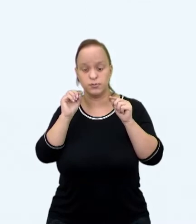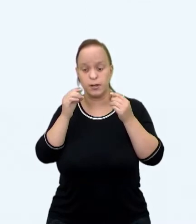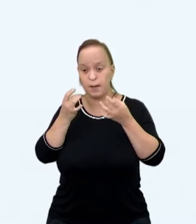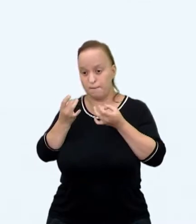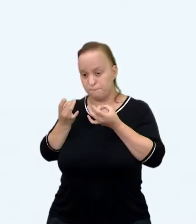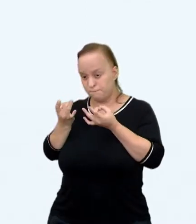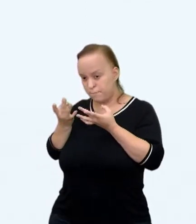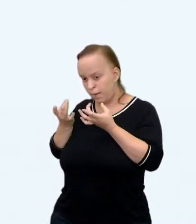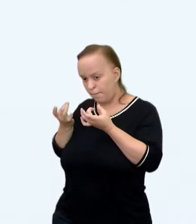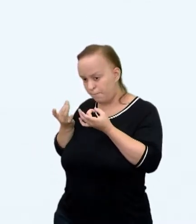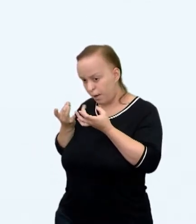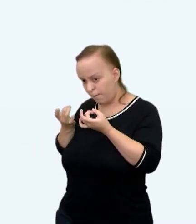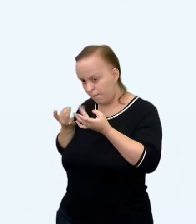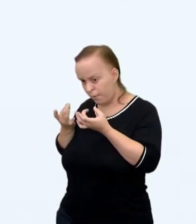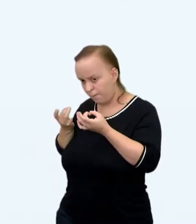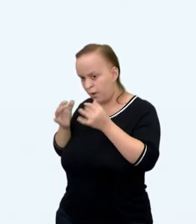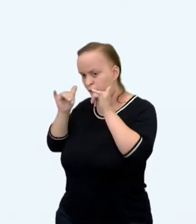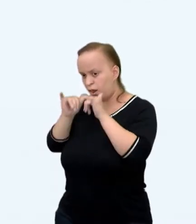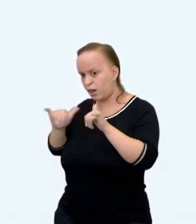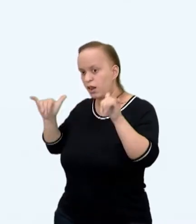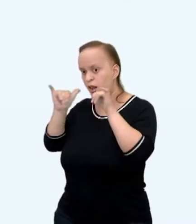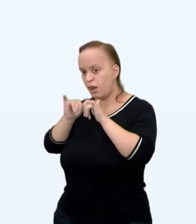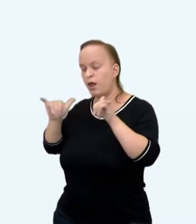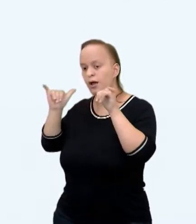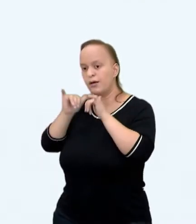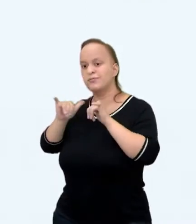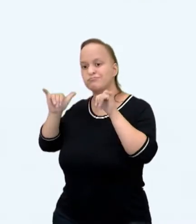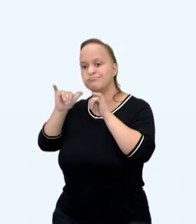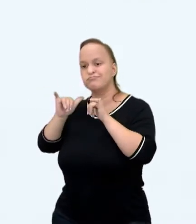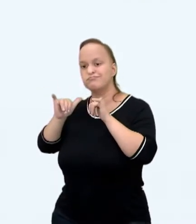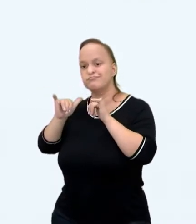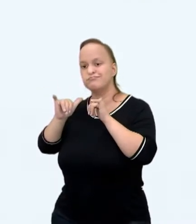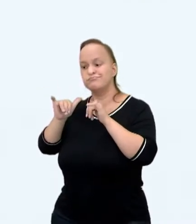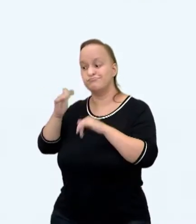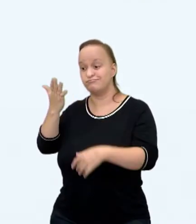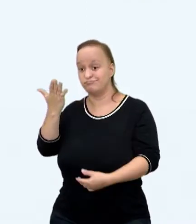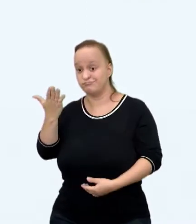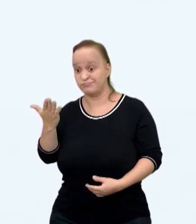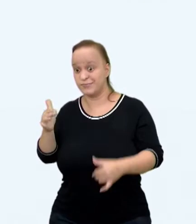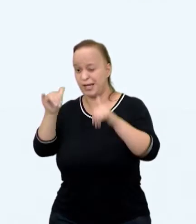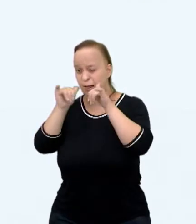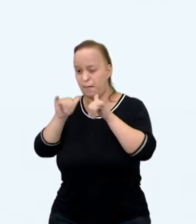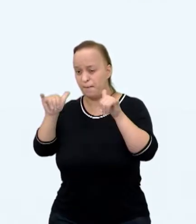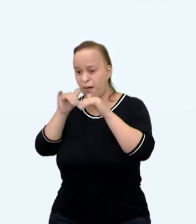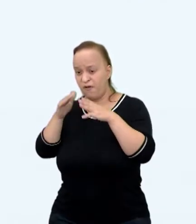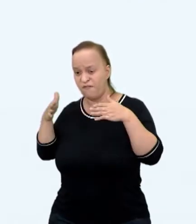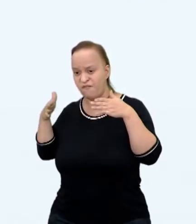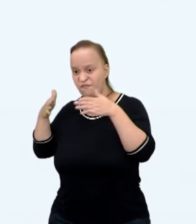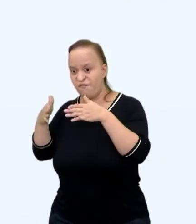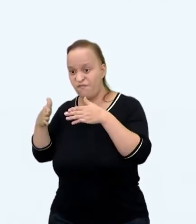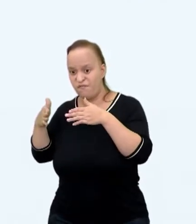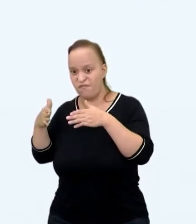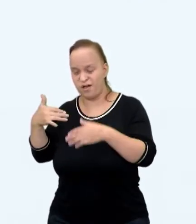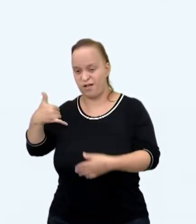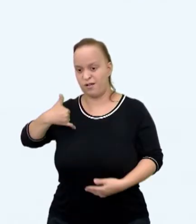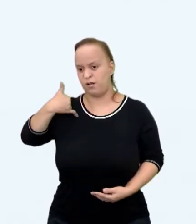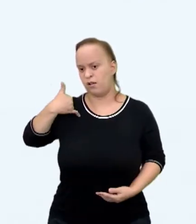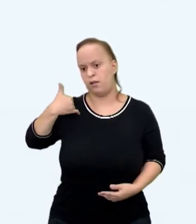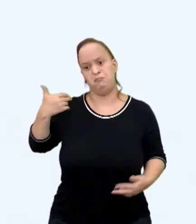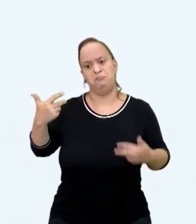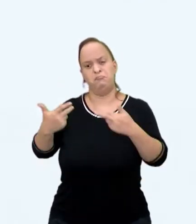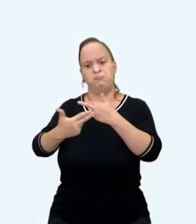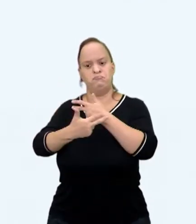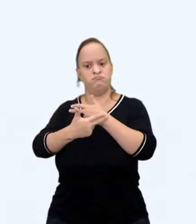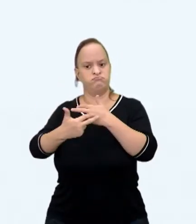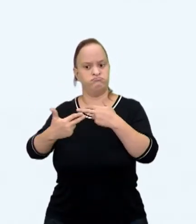produto. Os anúncios devem ser apropriados para todas as idades. Por isso, é